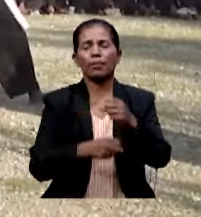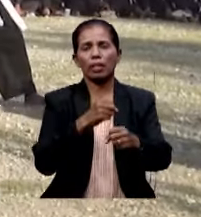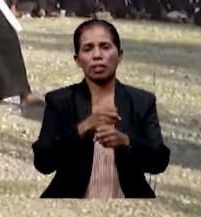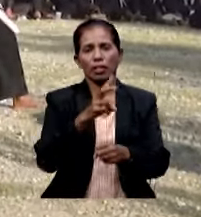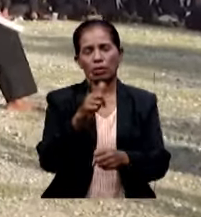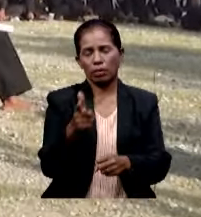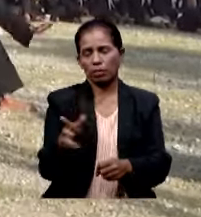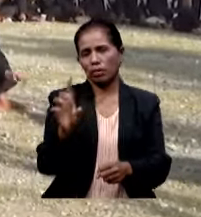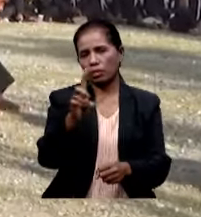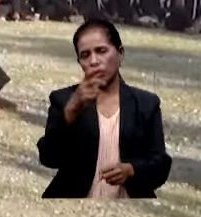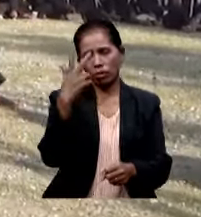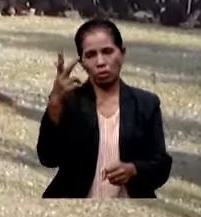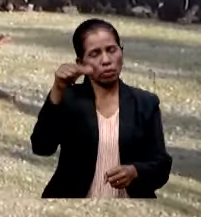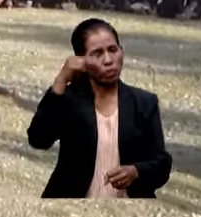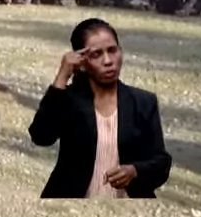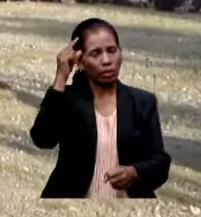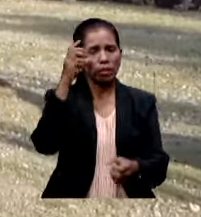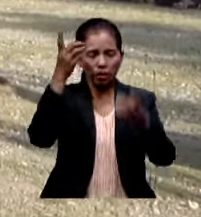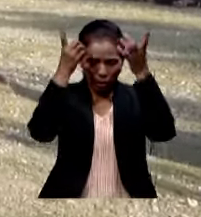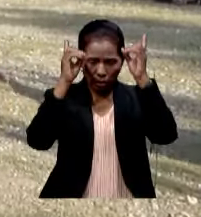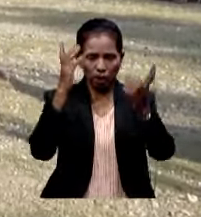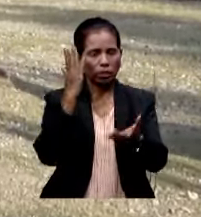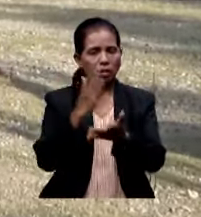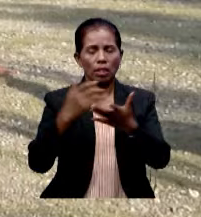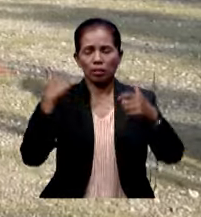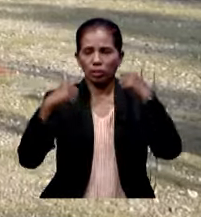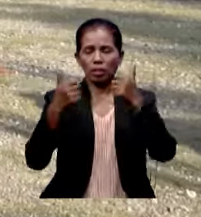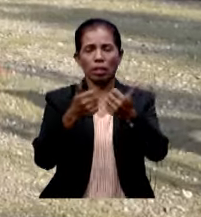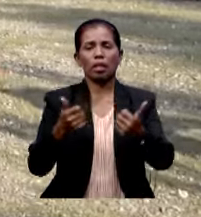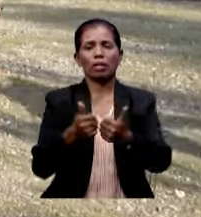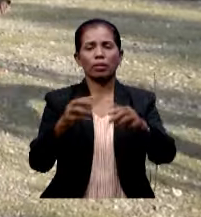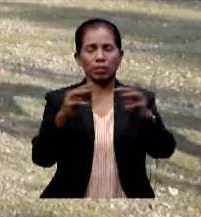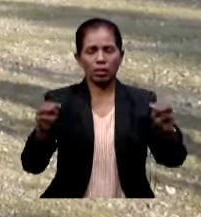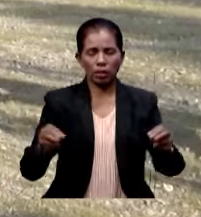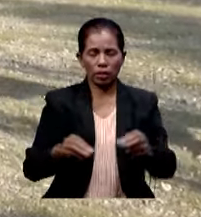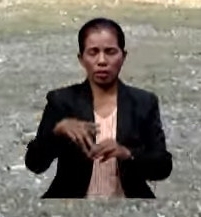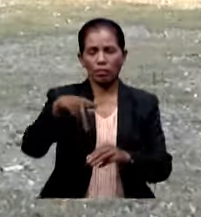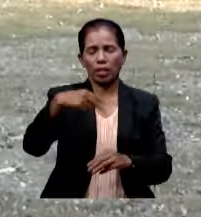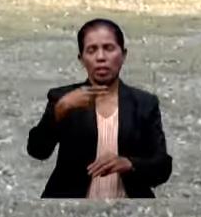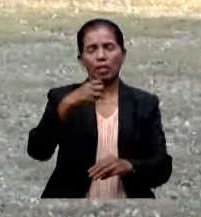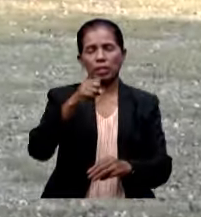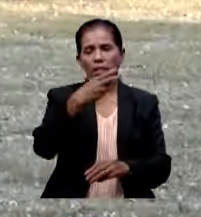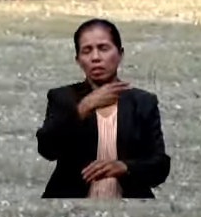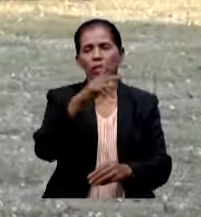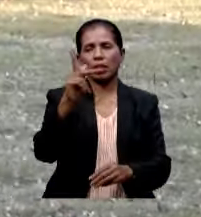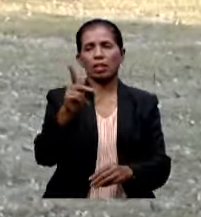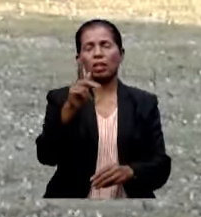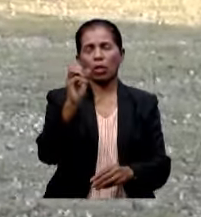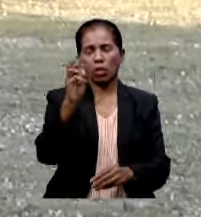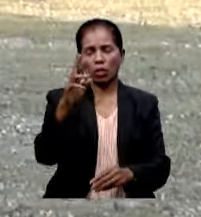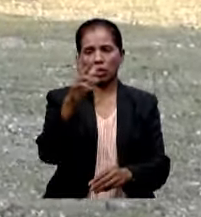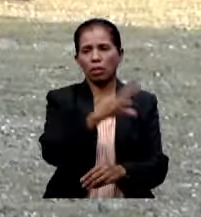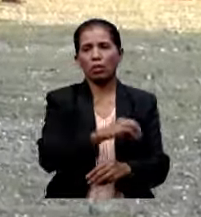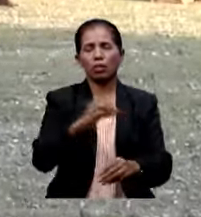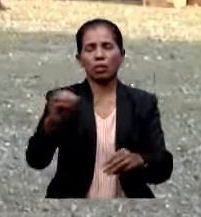senolo resintolu governo decide orita ka totalmente atividade arte marcial hanesan PST kera sakti no korka ho